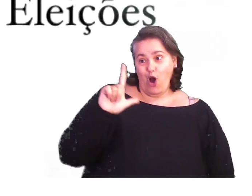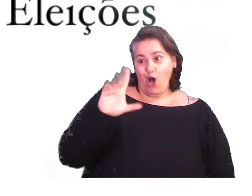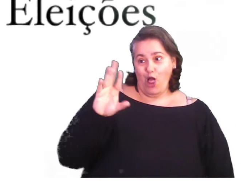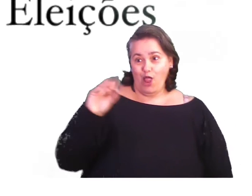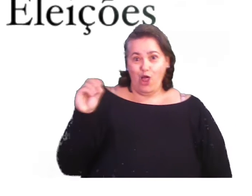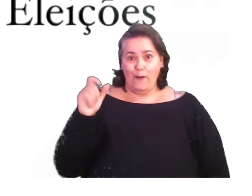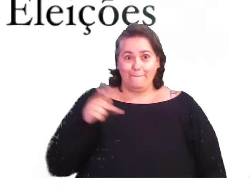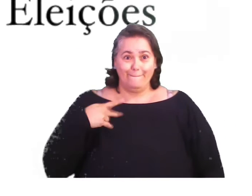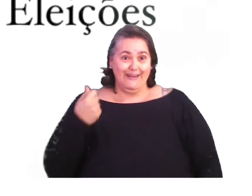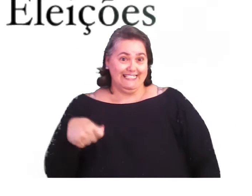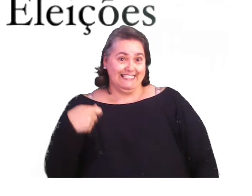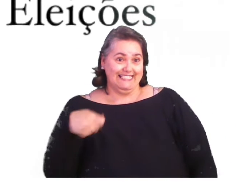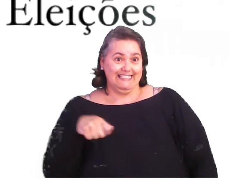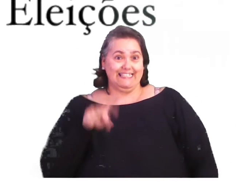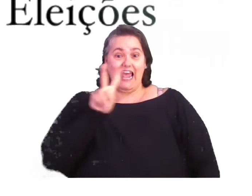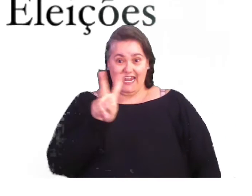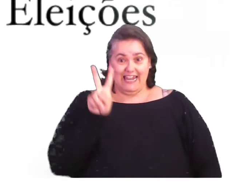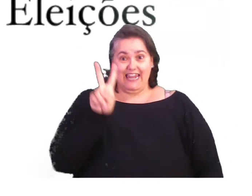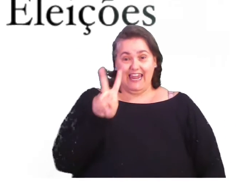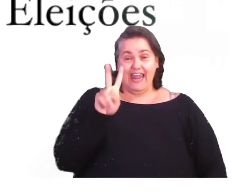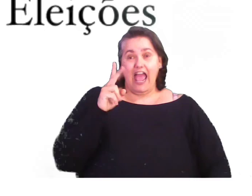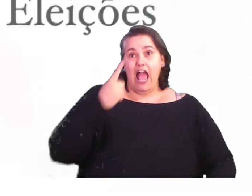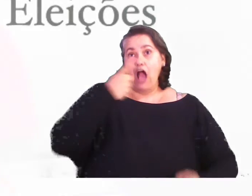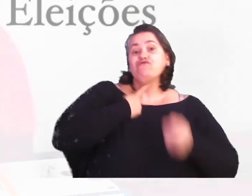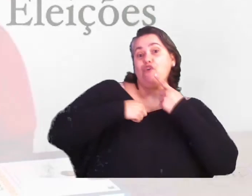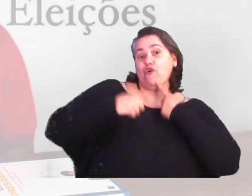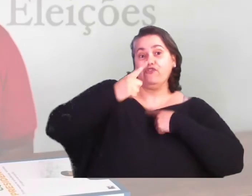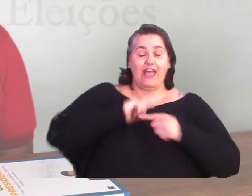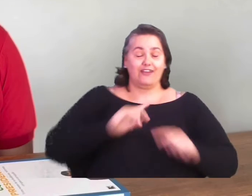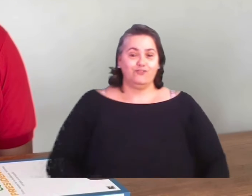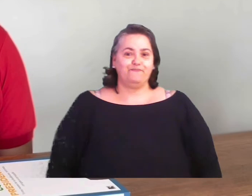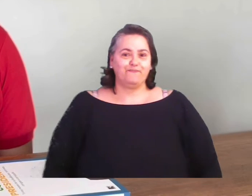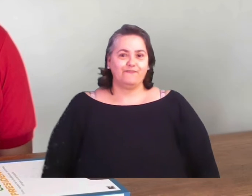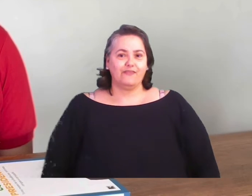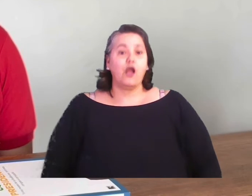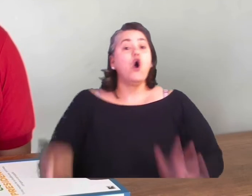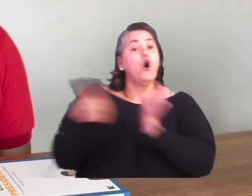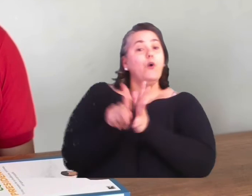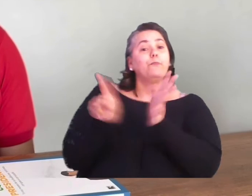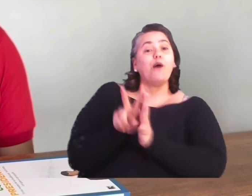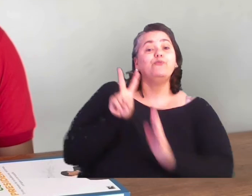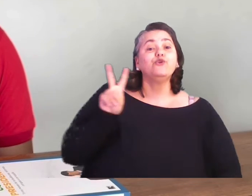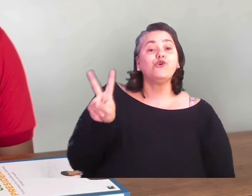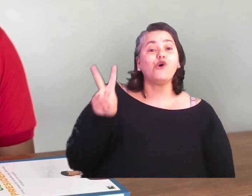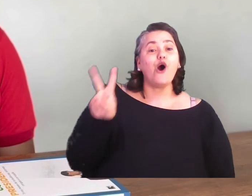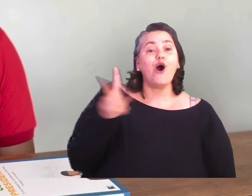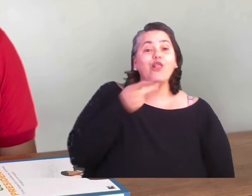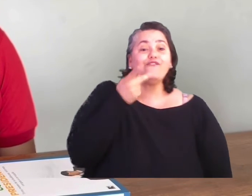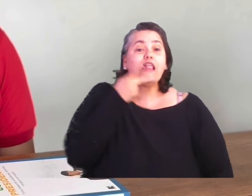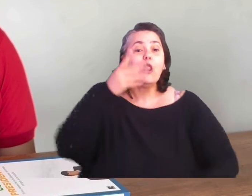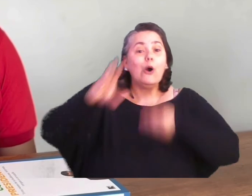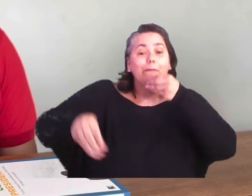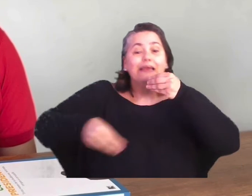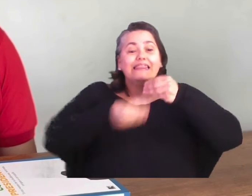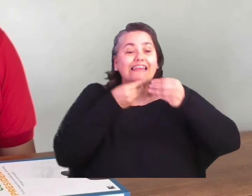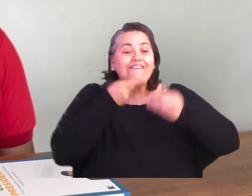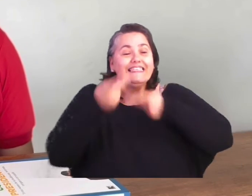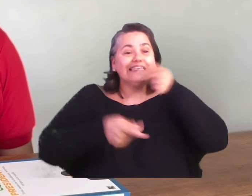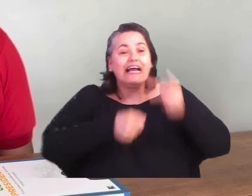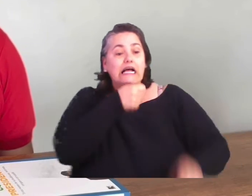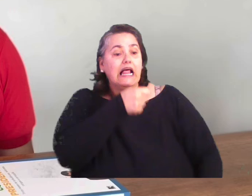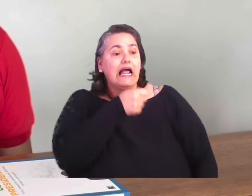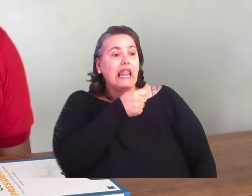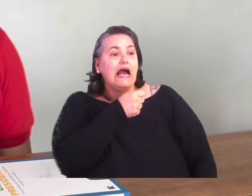de Fernando Collor, garra e vontade. O próprio Collor contou numa entrevista que o